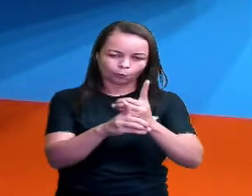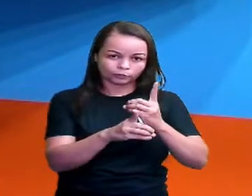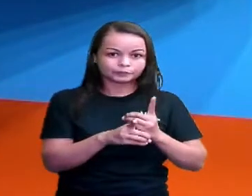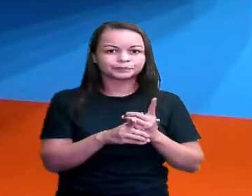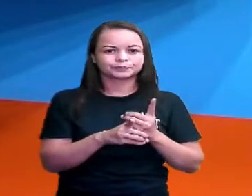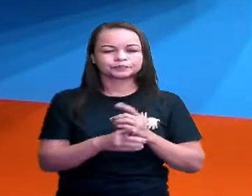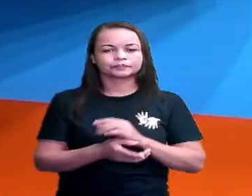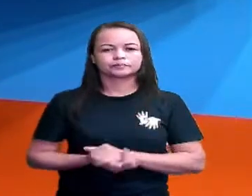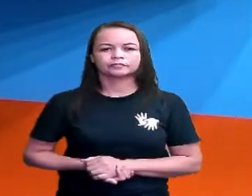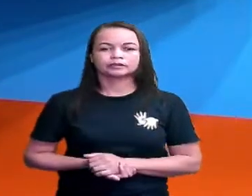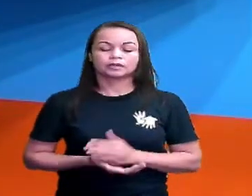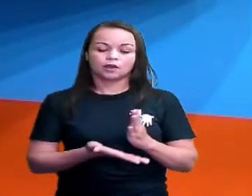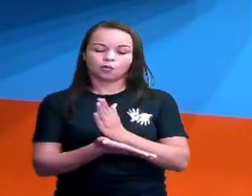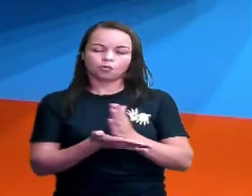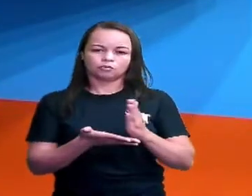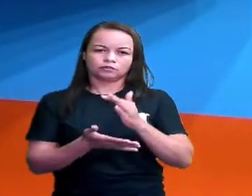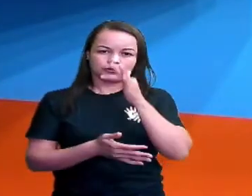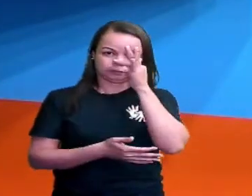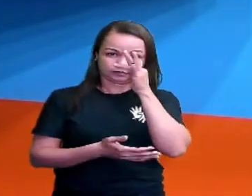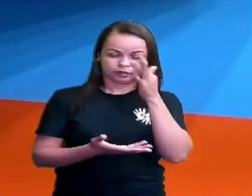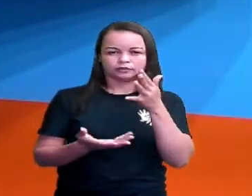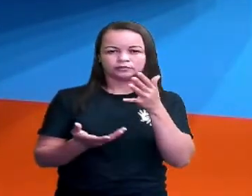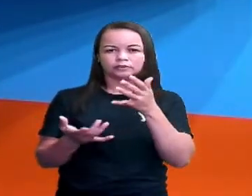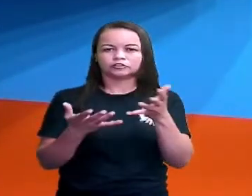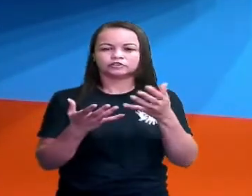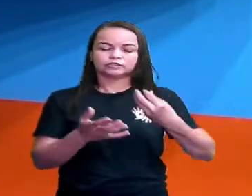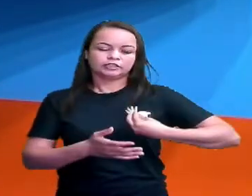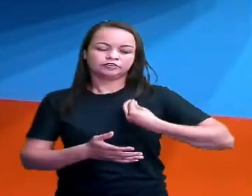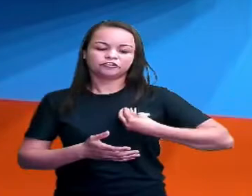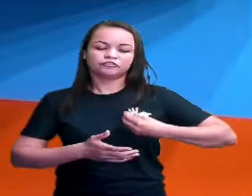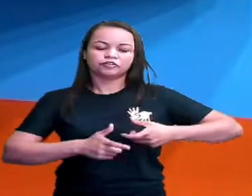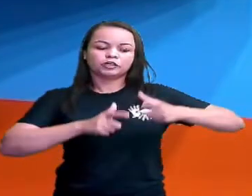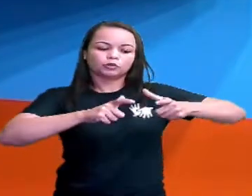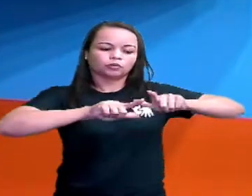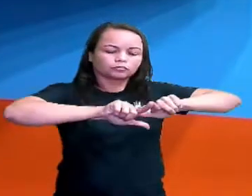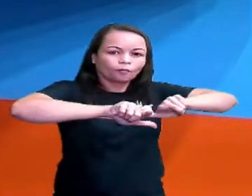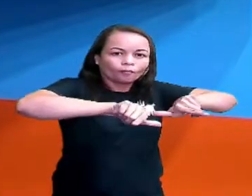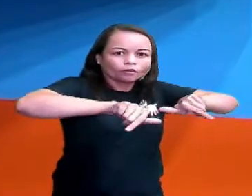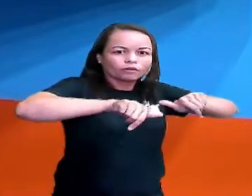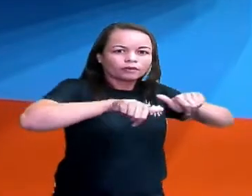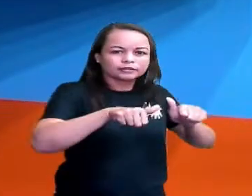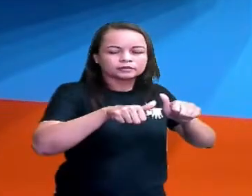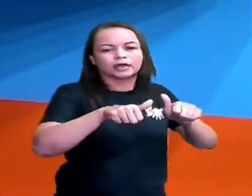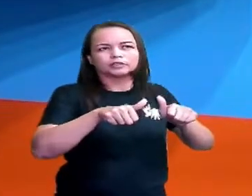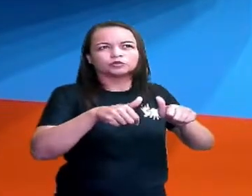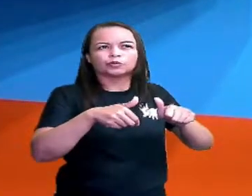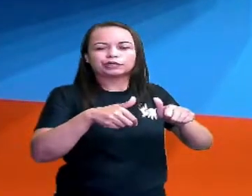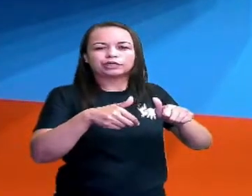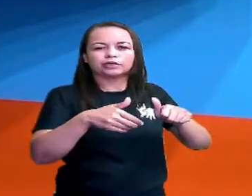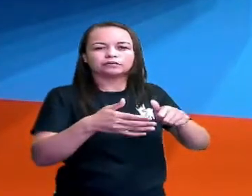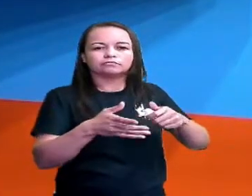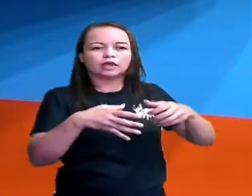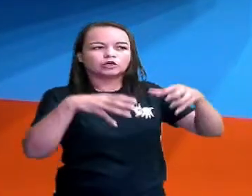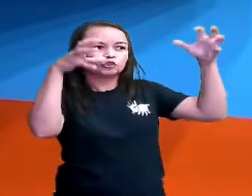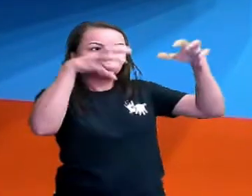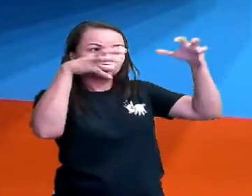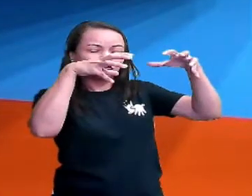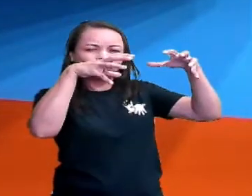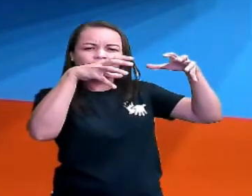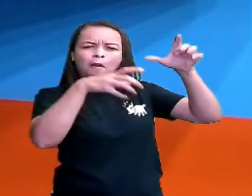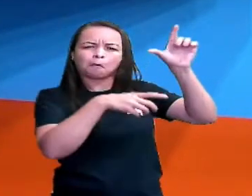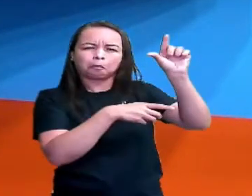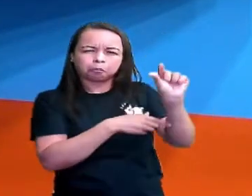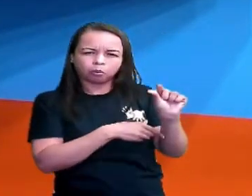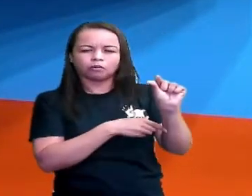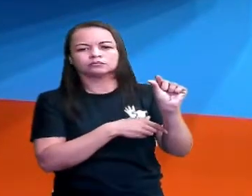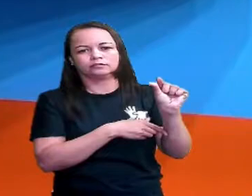certo? Algumas plantas vivem em ambientes mais desérticos, em ambientes que chove pouco, que tem pouca